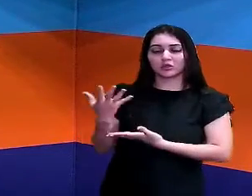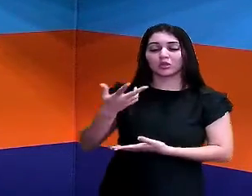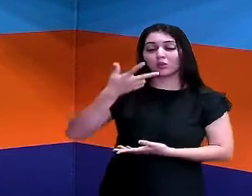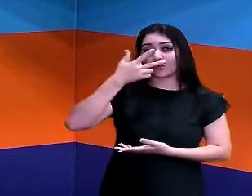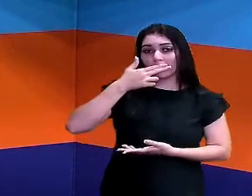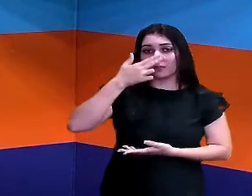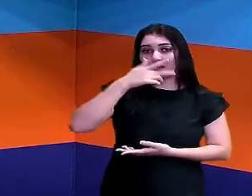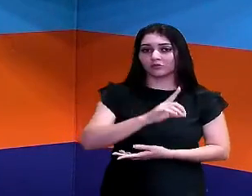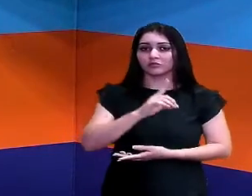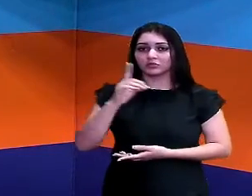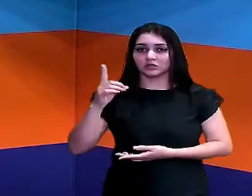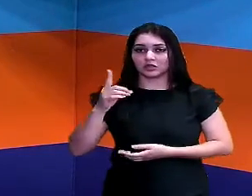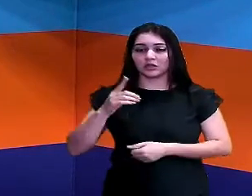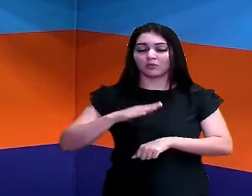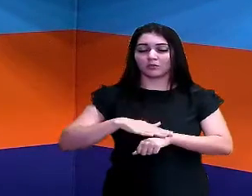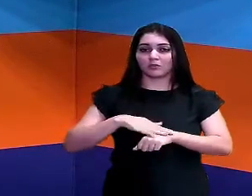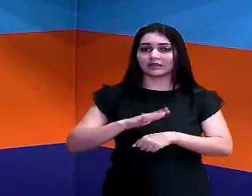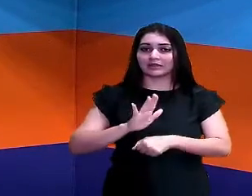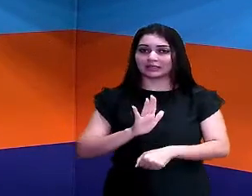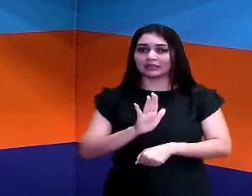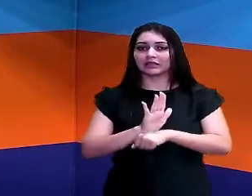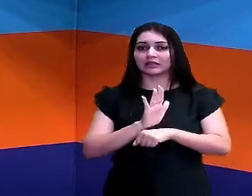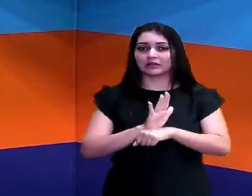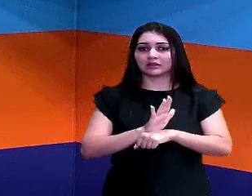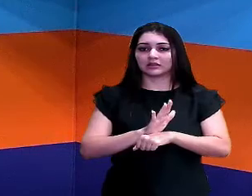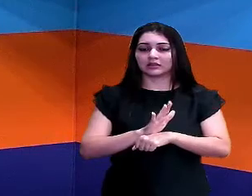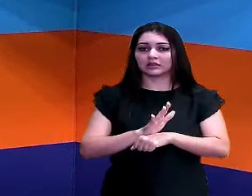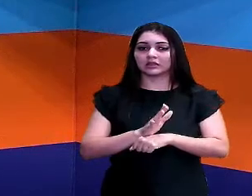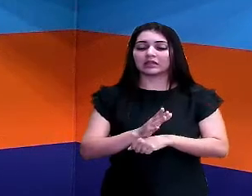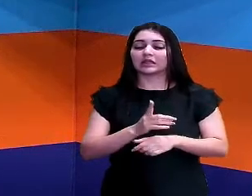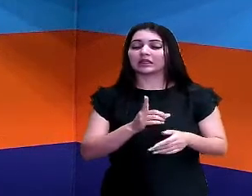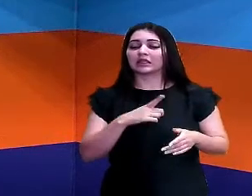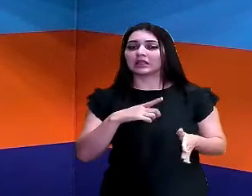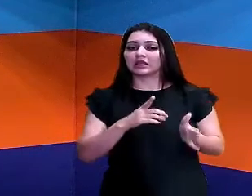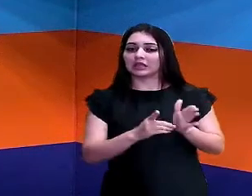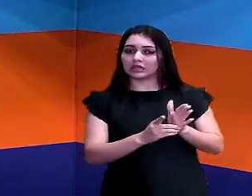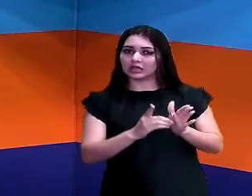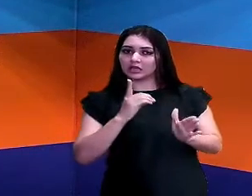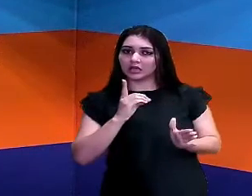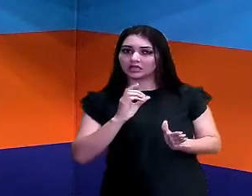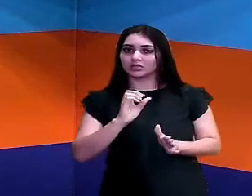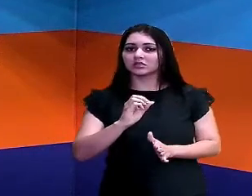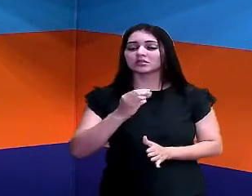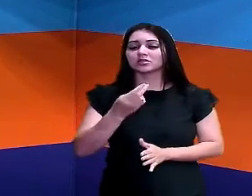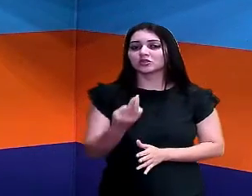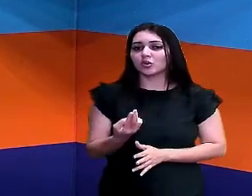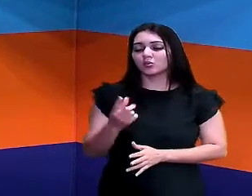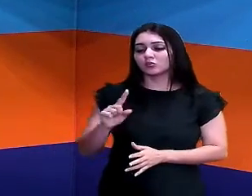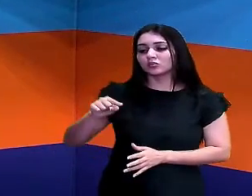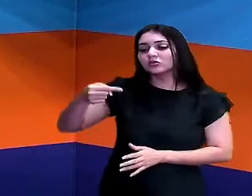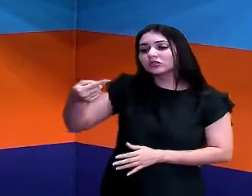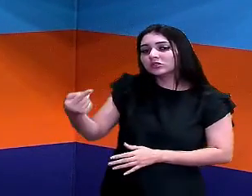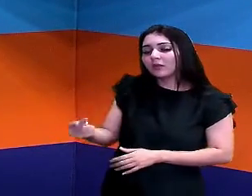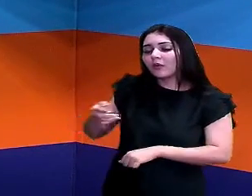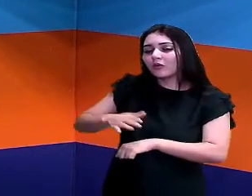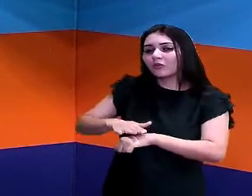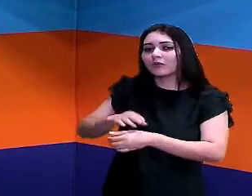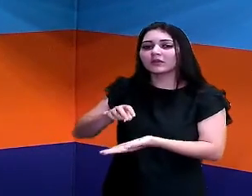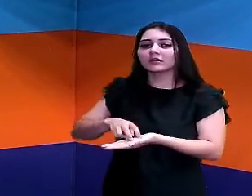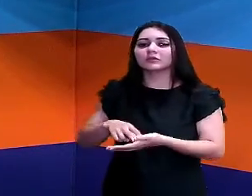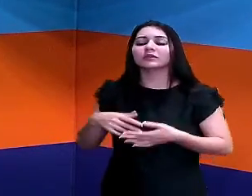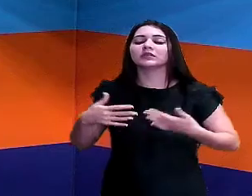dia, o período da tarde, ele vem antes ou depois do período da manhã? E